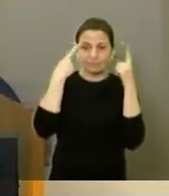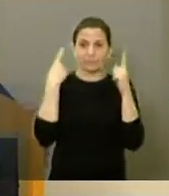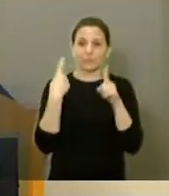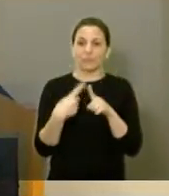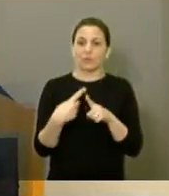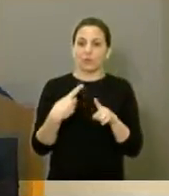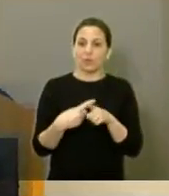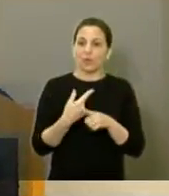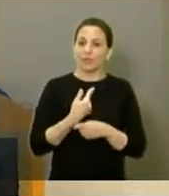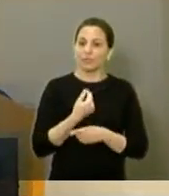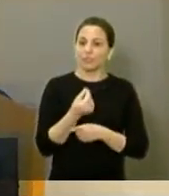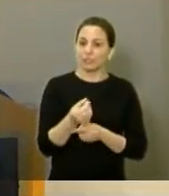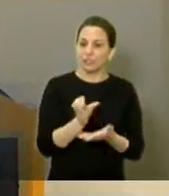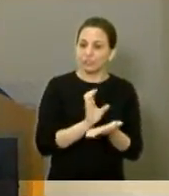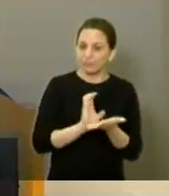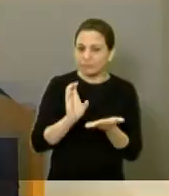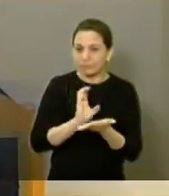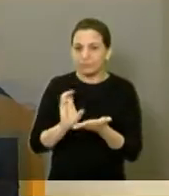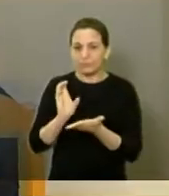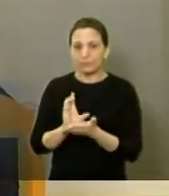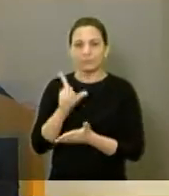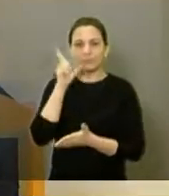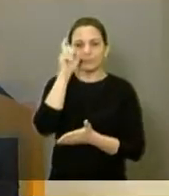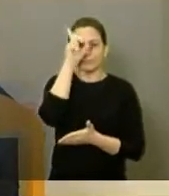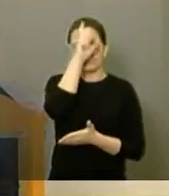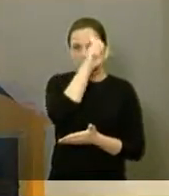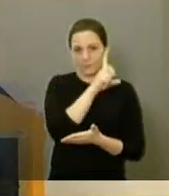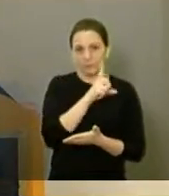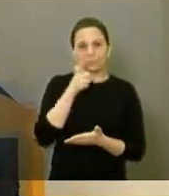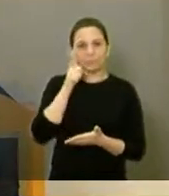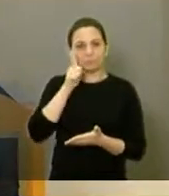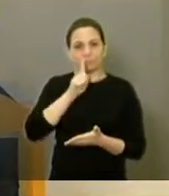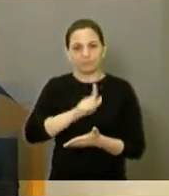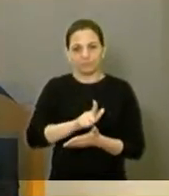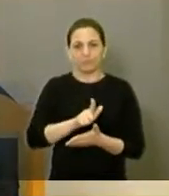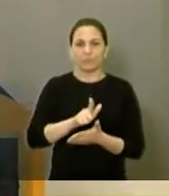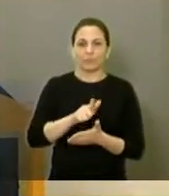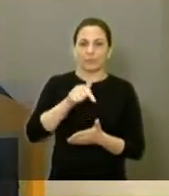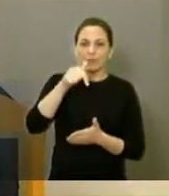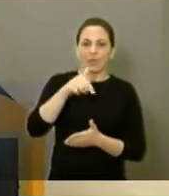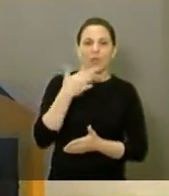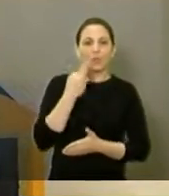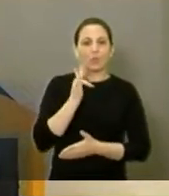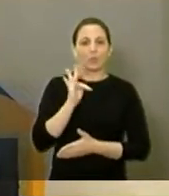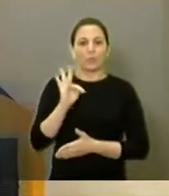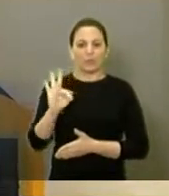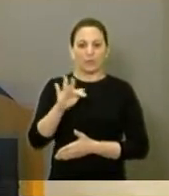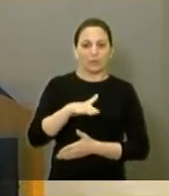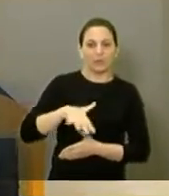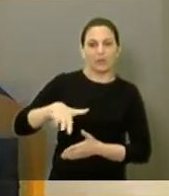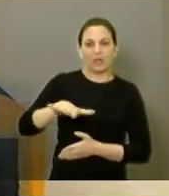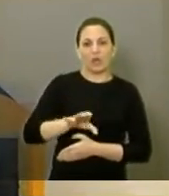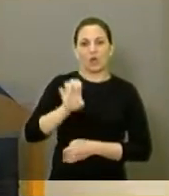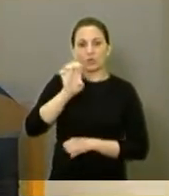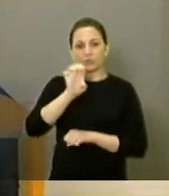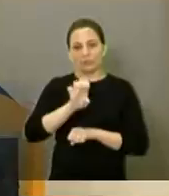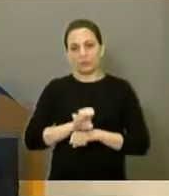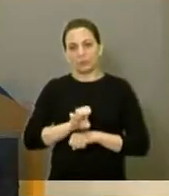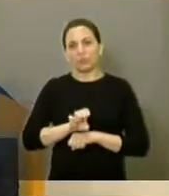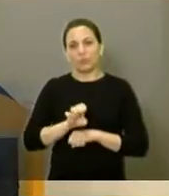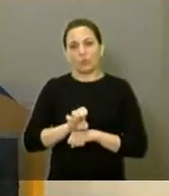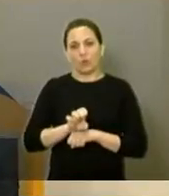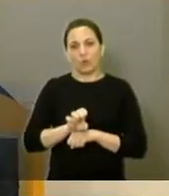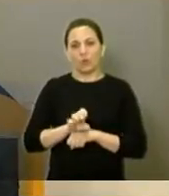dinheiro tá difícil tanto no federal tanto no estadual